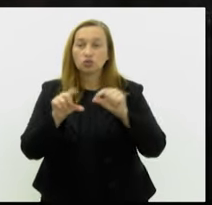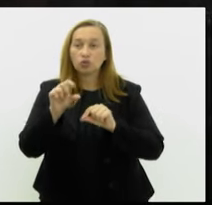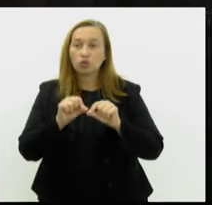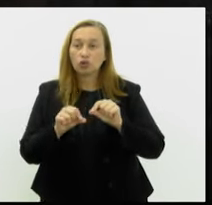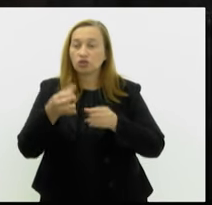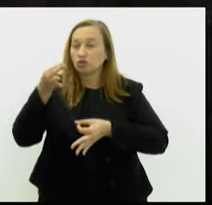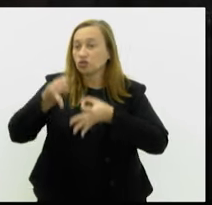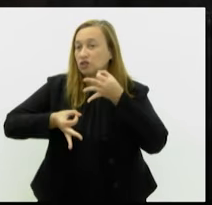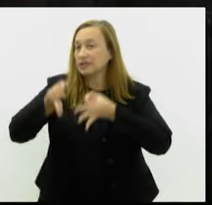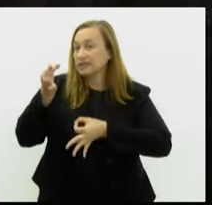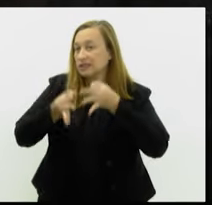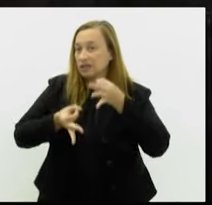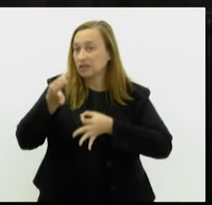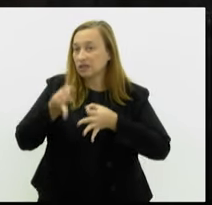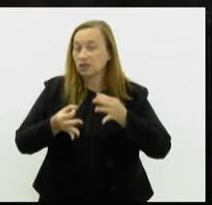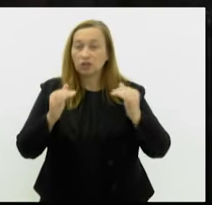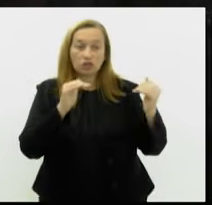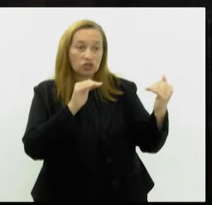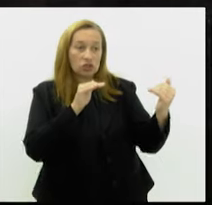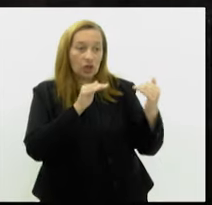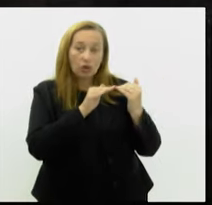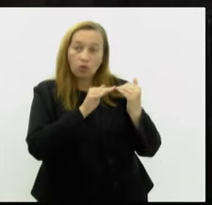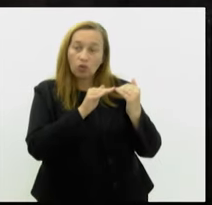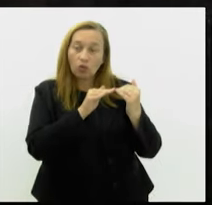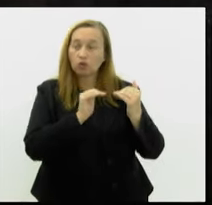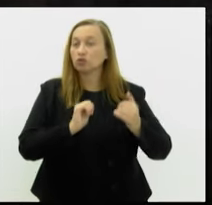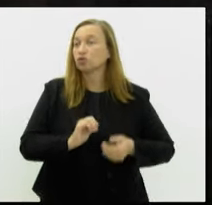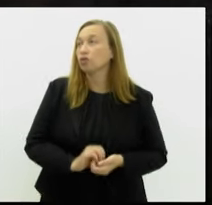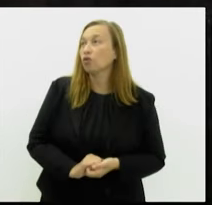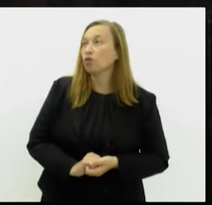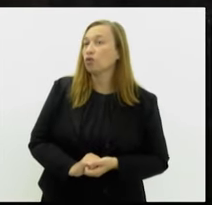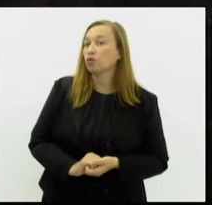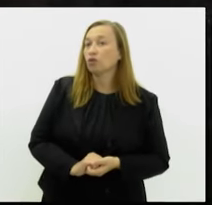judiciais, quer sejam de acordos, quer sejam